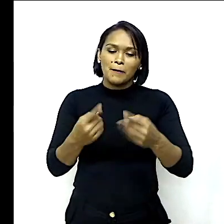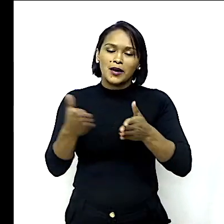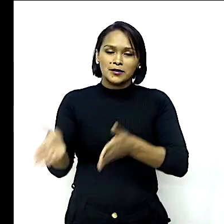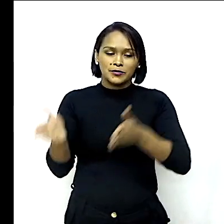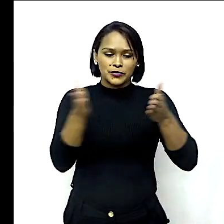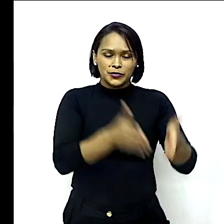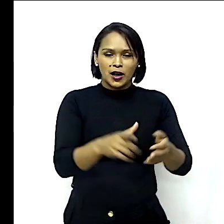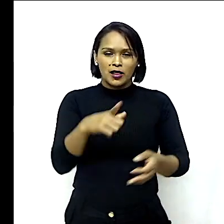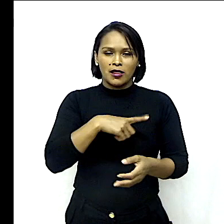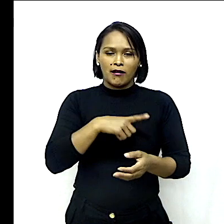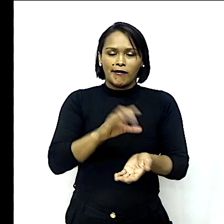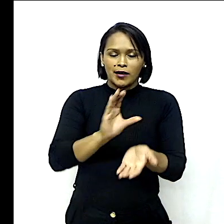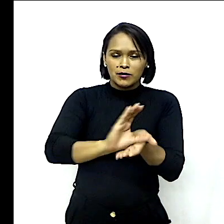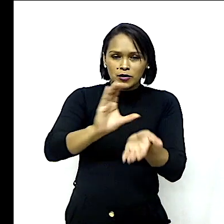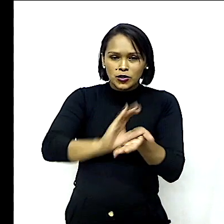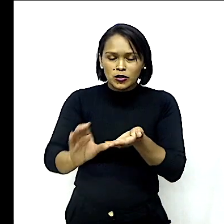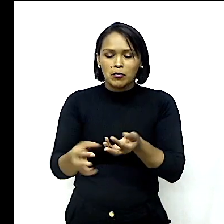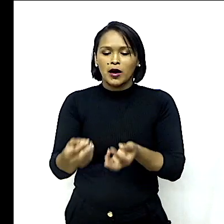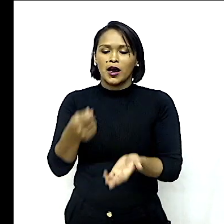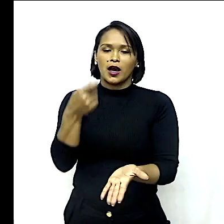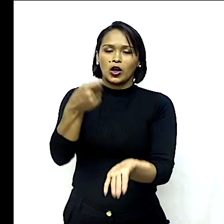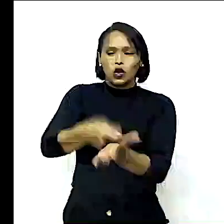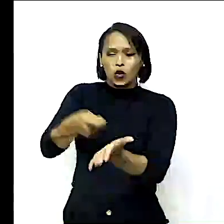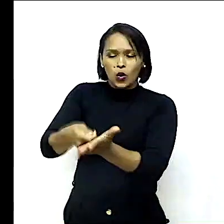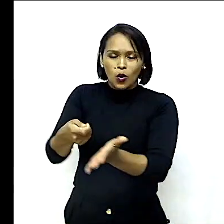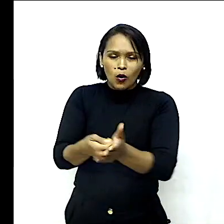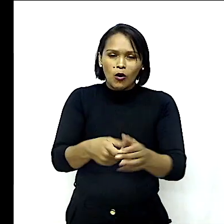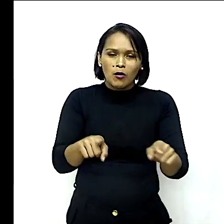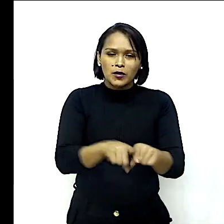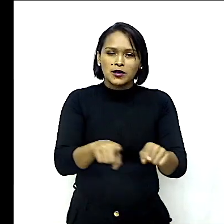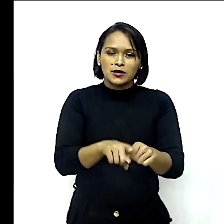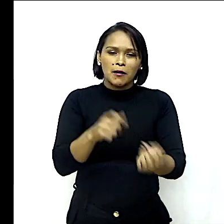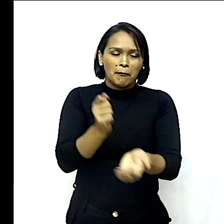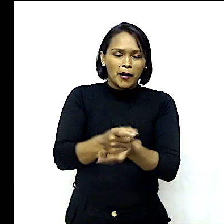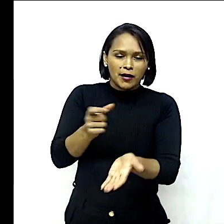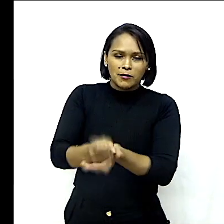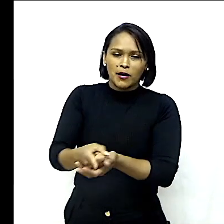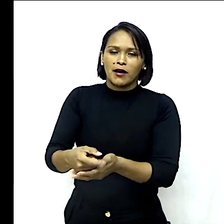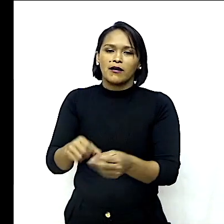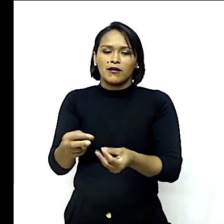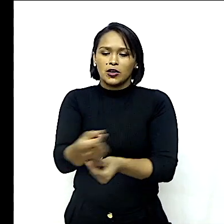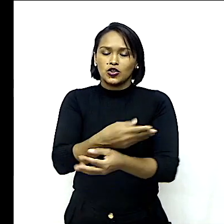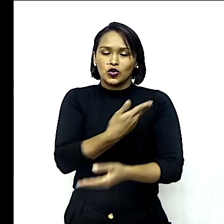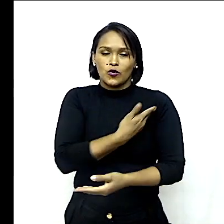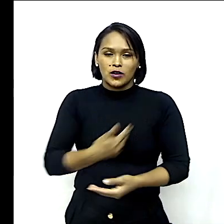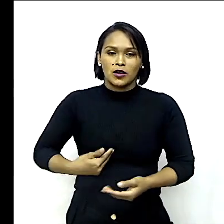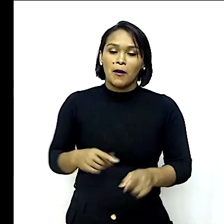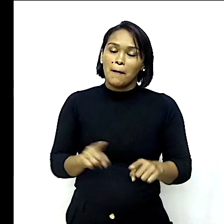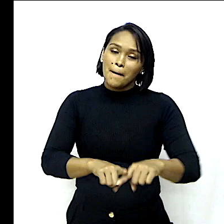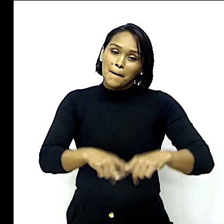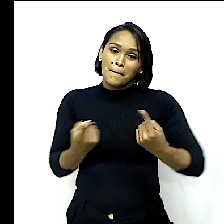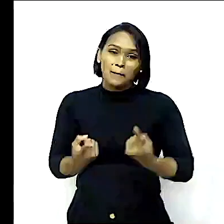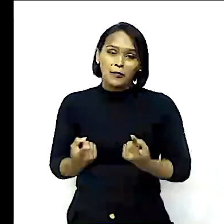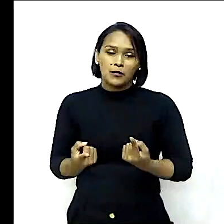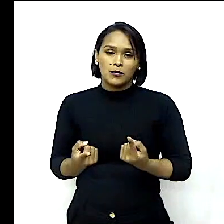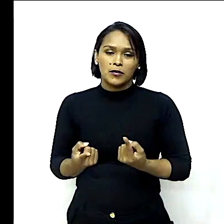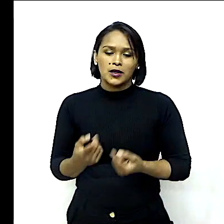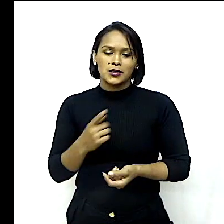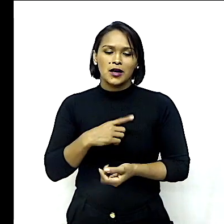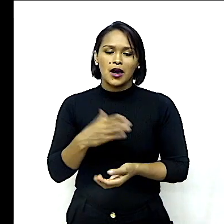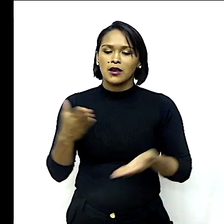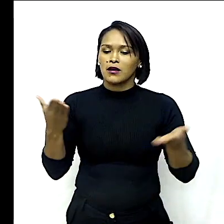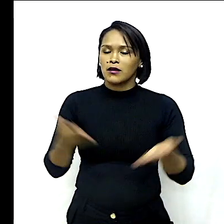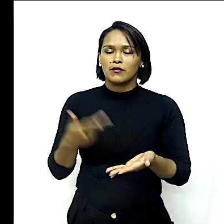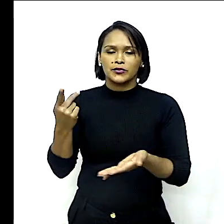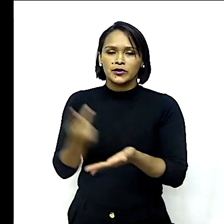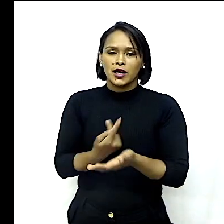serviços e investimentos compras governamentais e convergência regulatória que entretanto ainda não estão em vigência